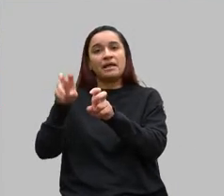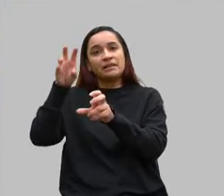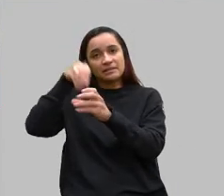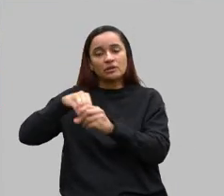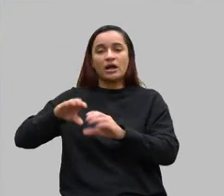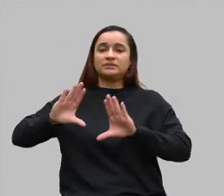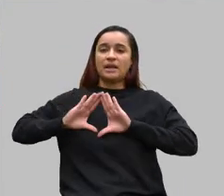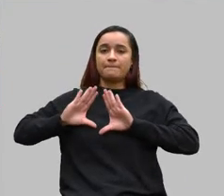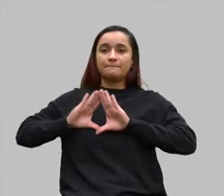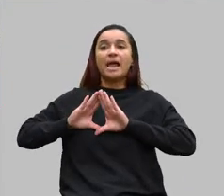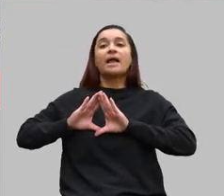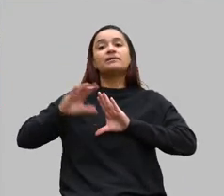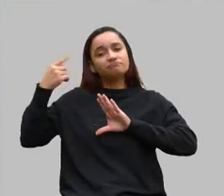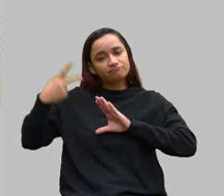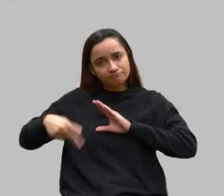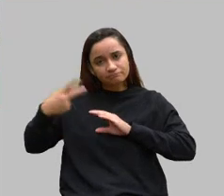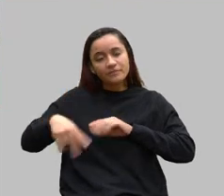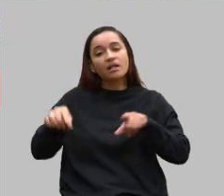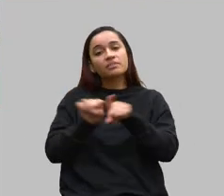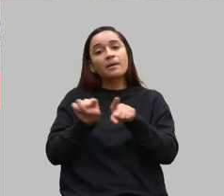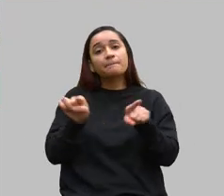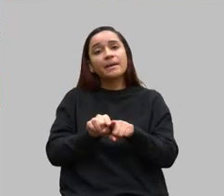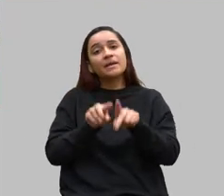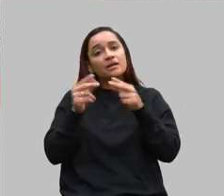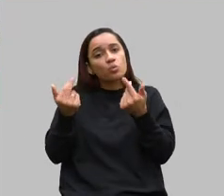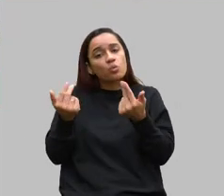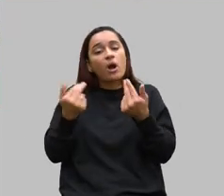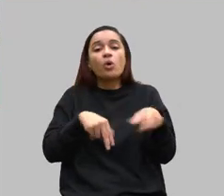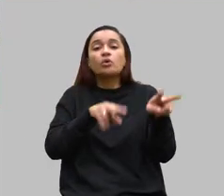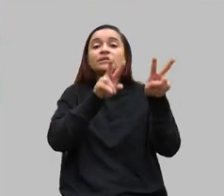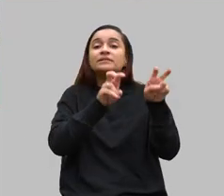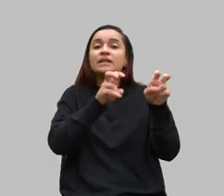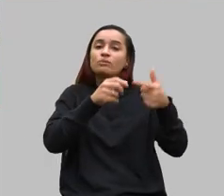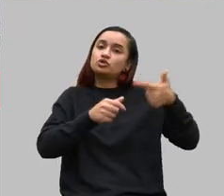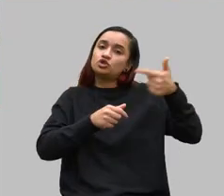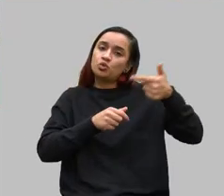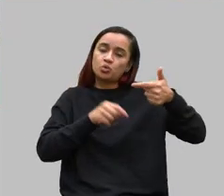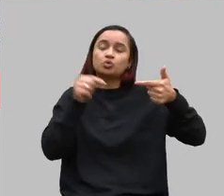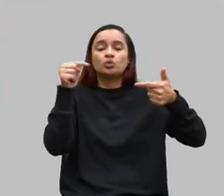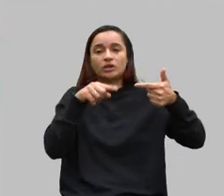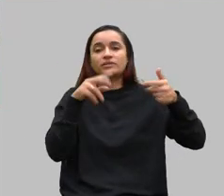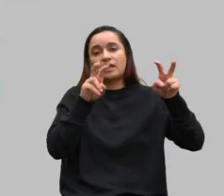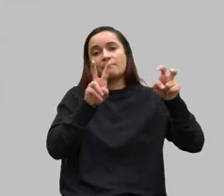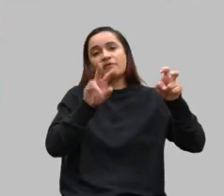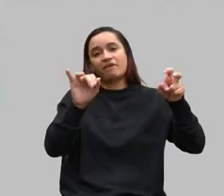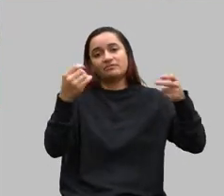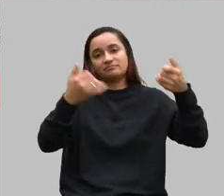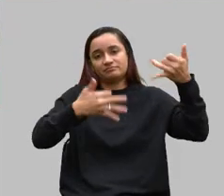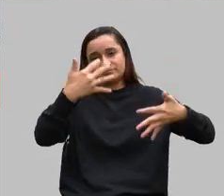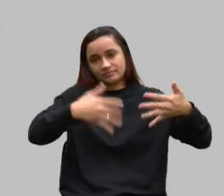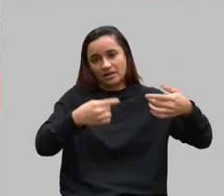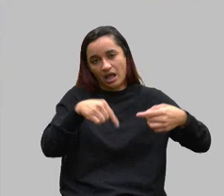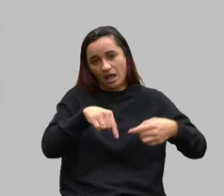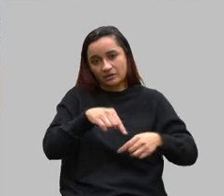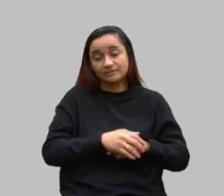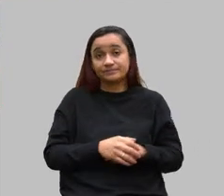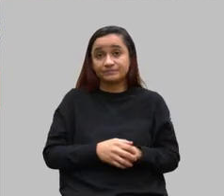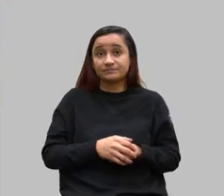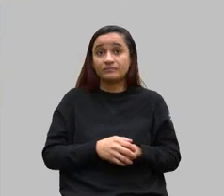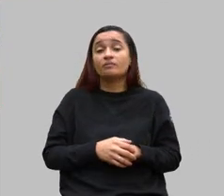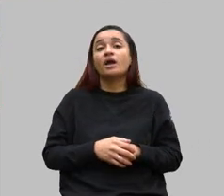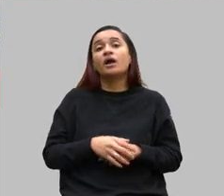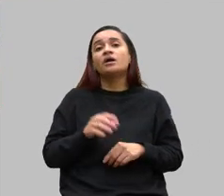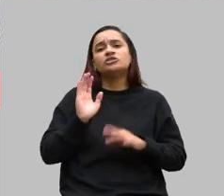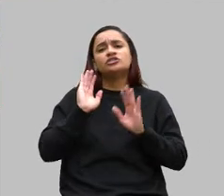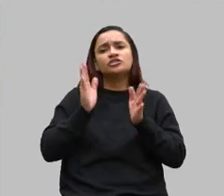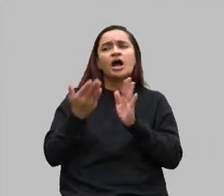casa como também o tema segundo tema que nós vamos tratar aqui não só dessas que já foram renovadas